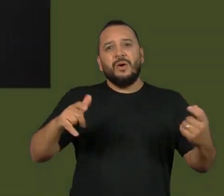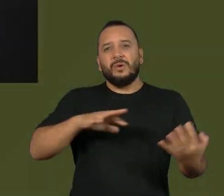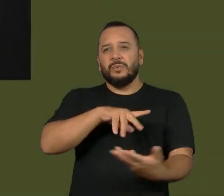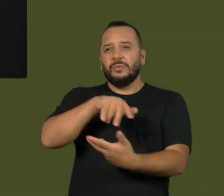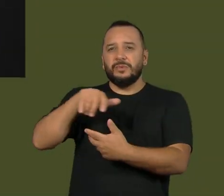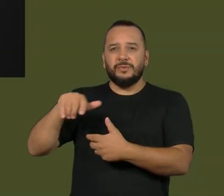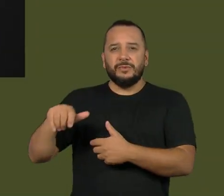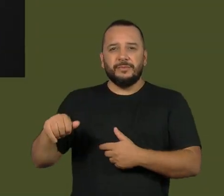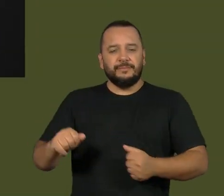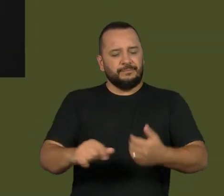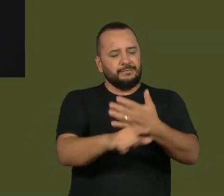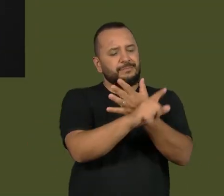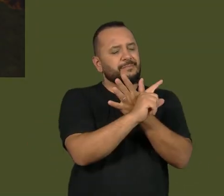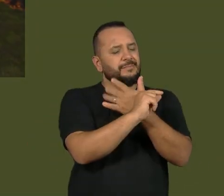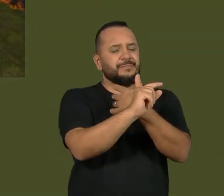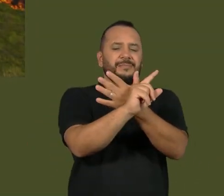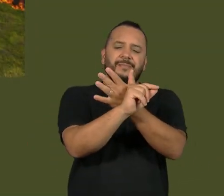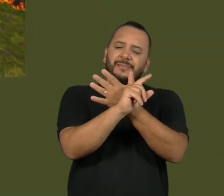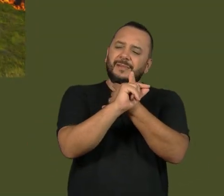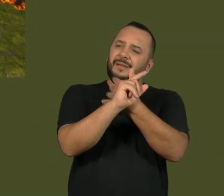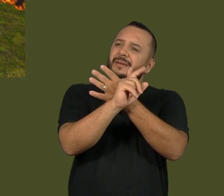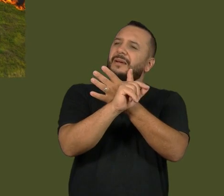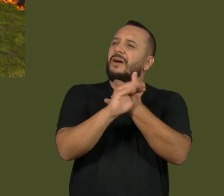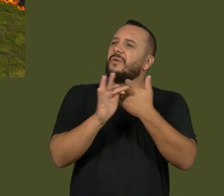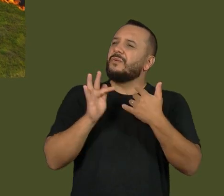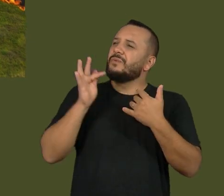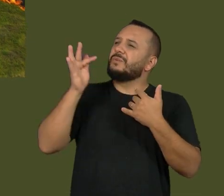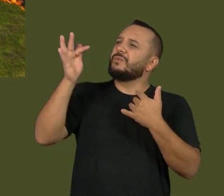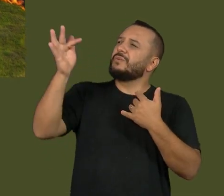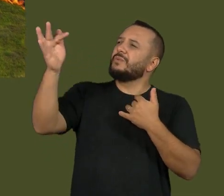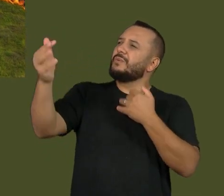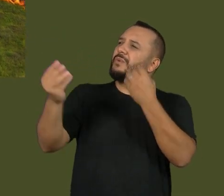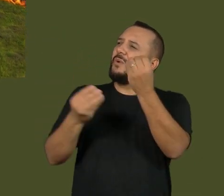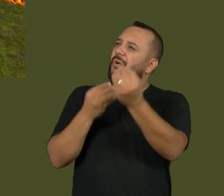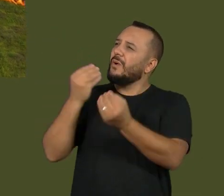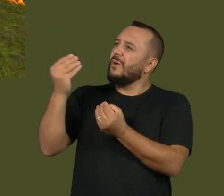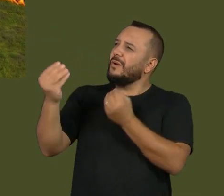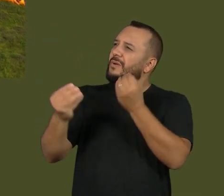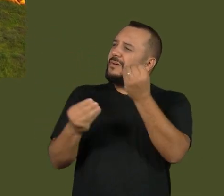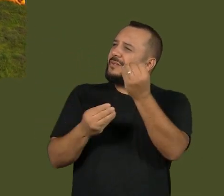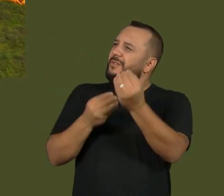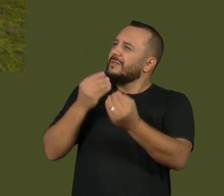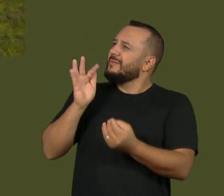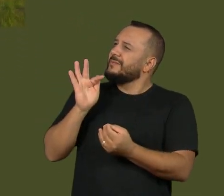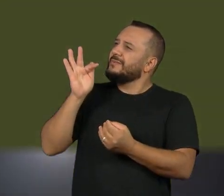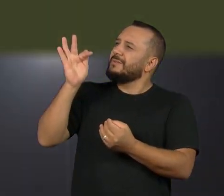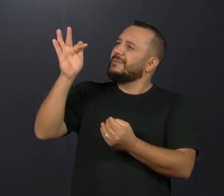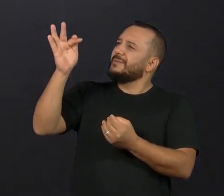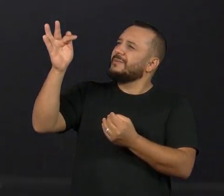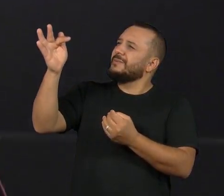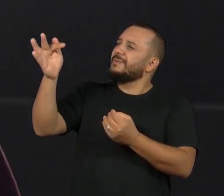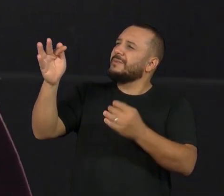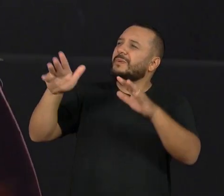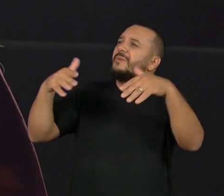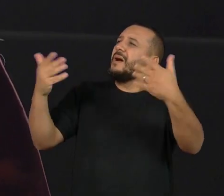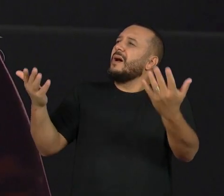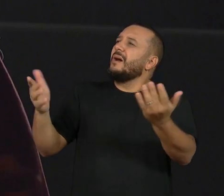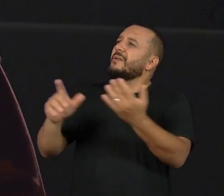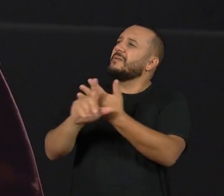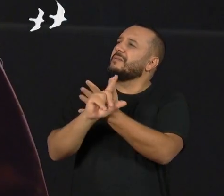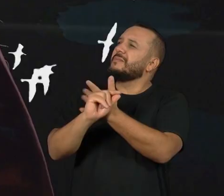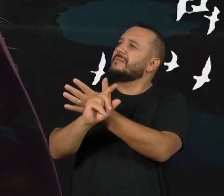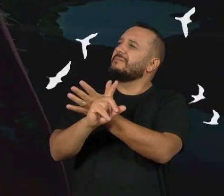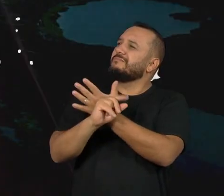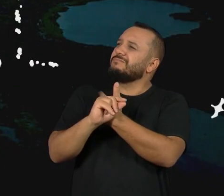Qual teu destino final? Nosso destino afinal, qual Pantanal?